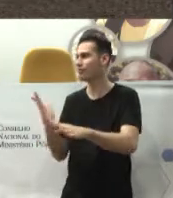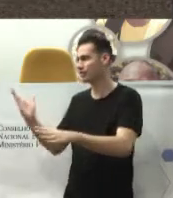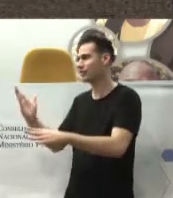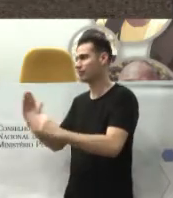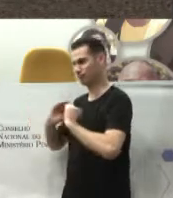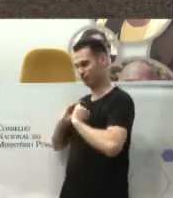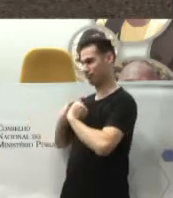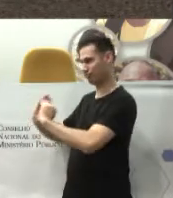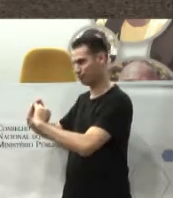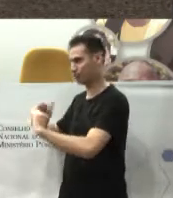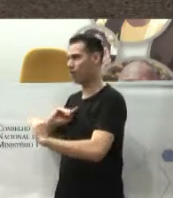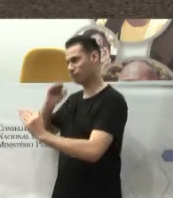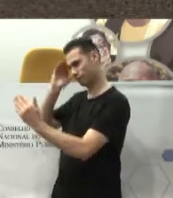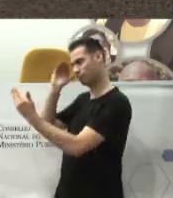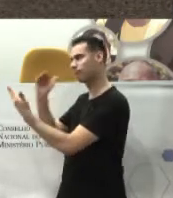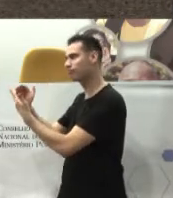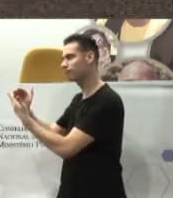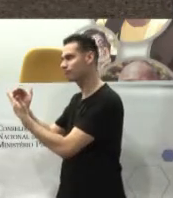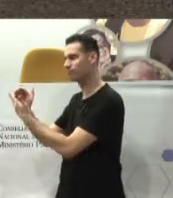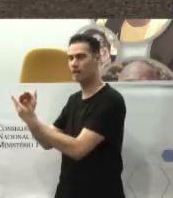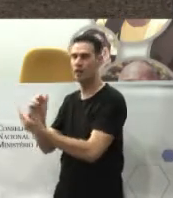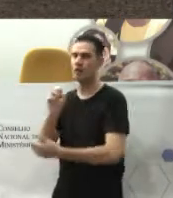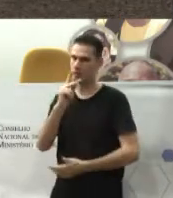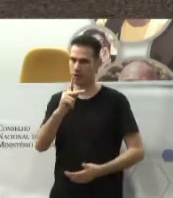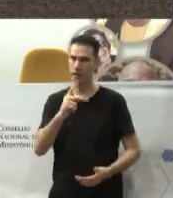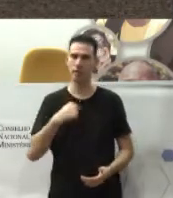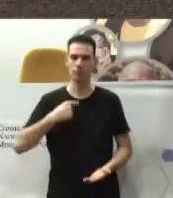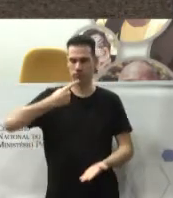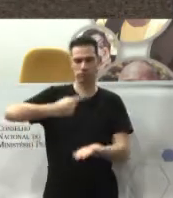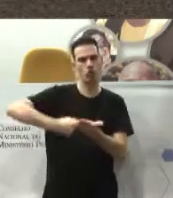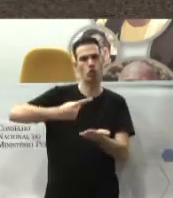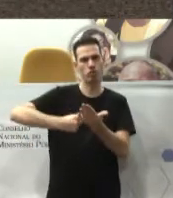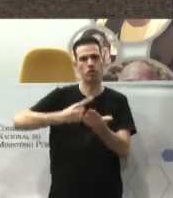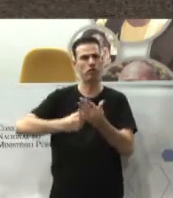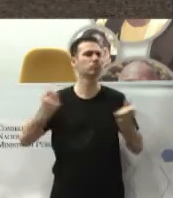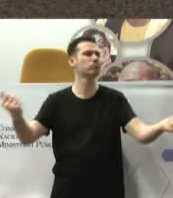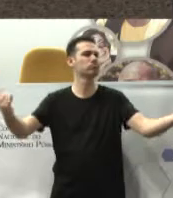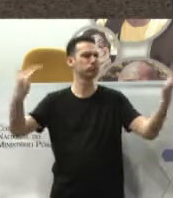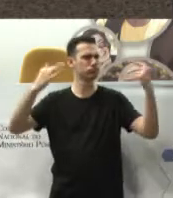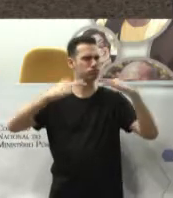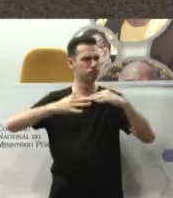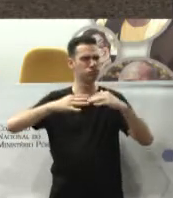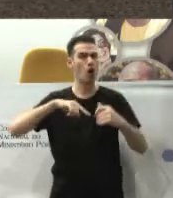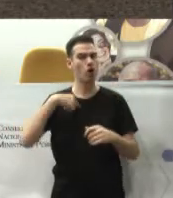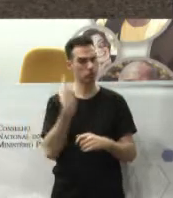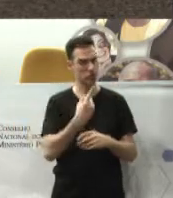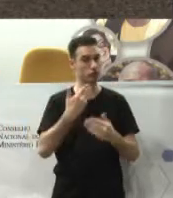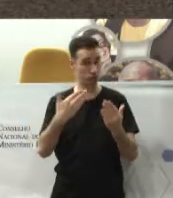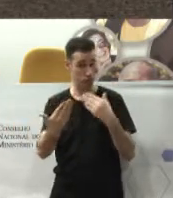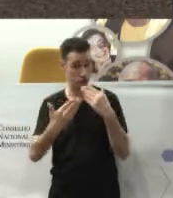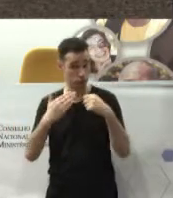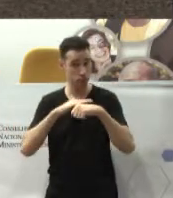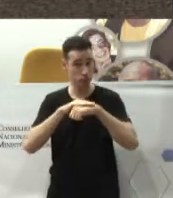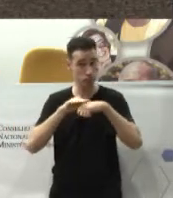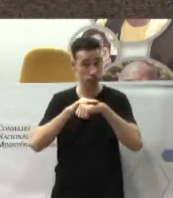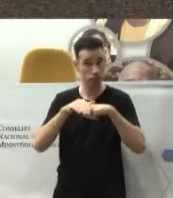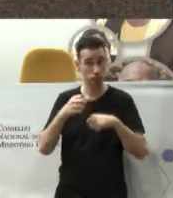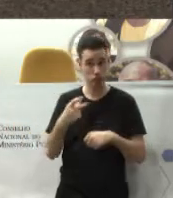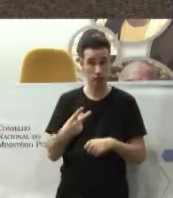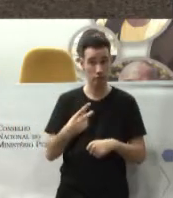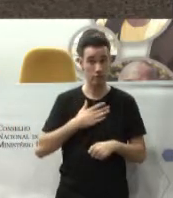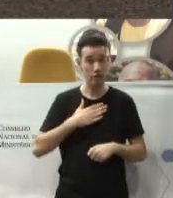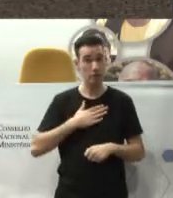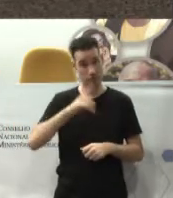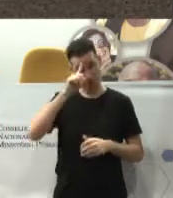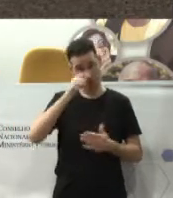E aí eu marquei uma audiência. Chamei todo mundo de novo e disse, olha, vamos conversar sobre isso, porque a minha